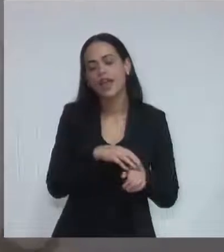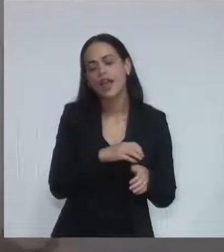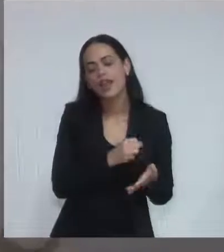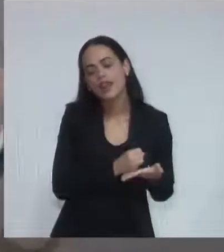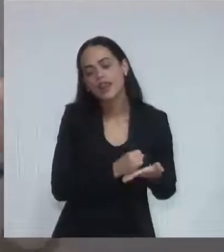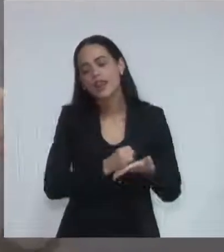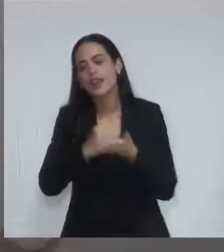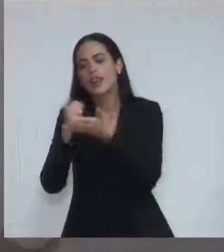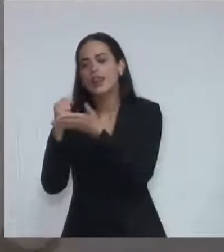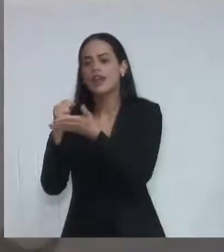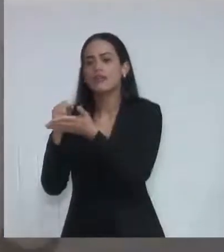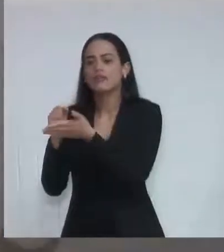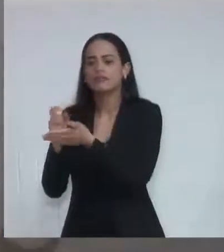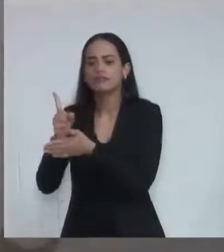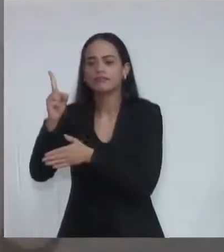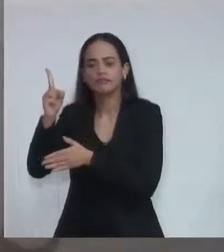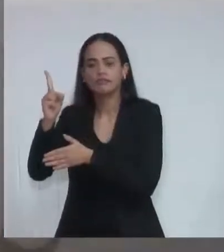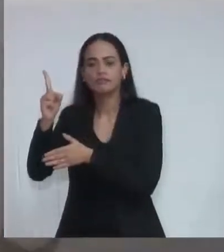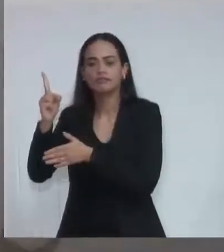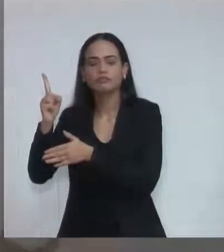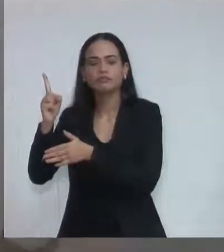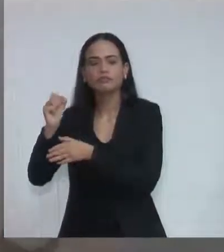para a empresa